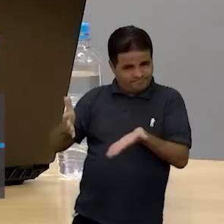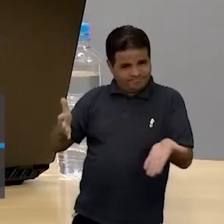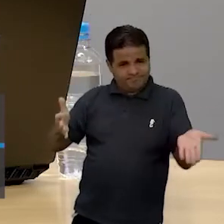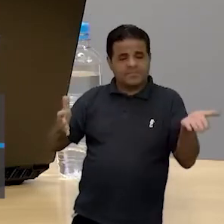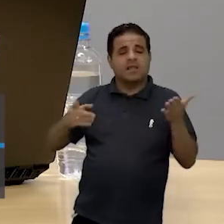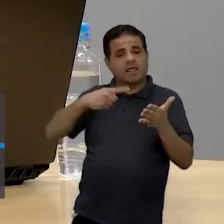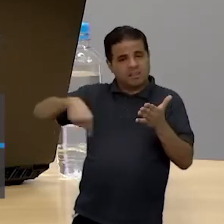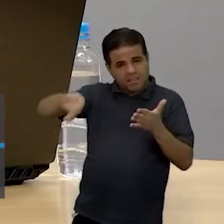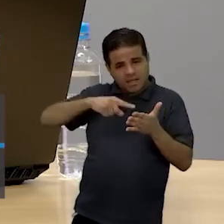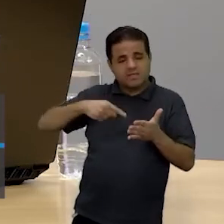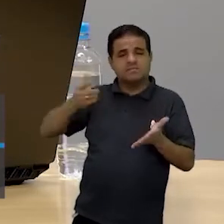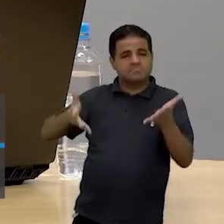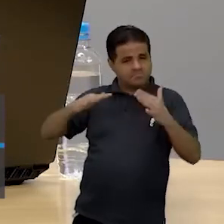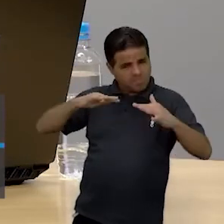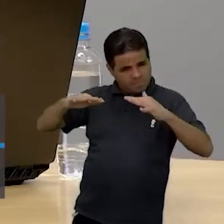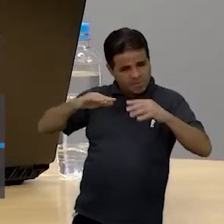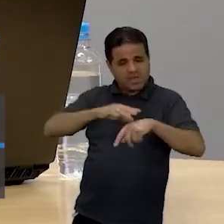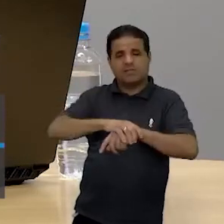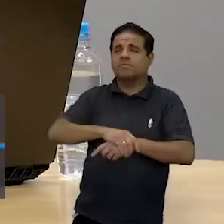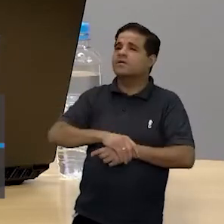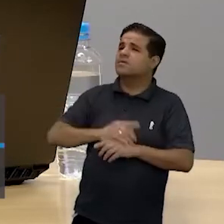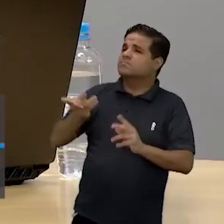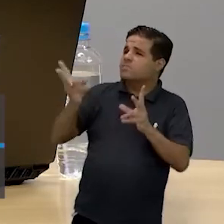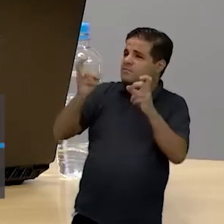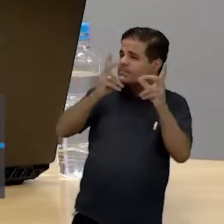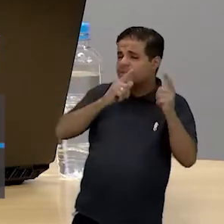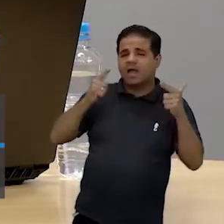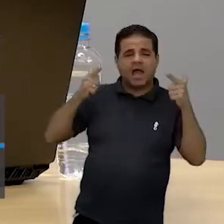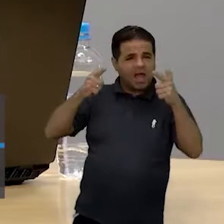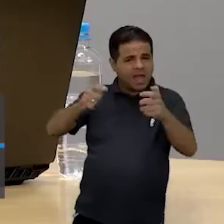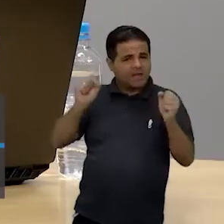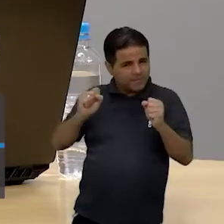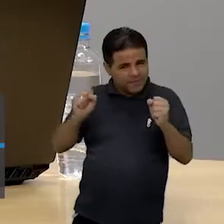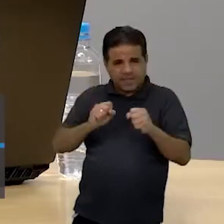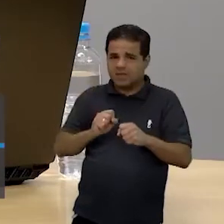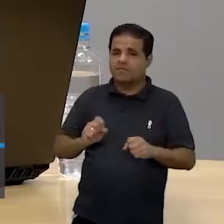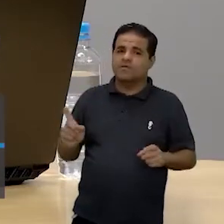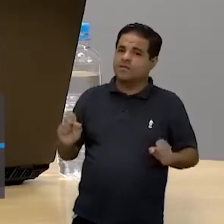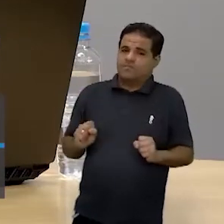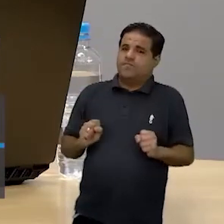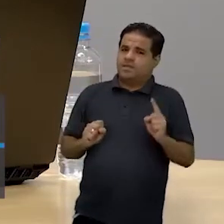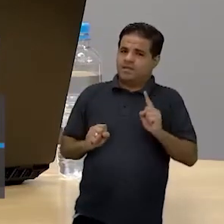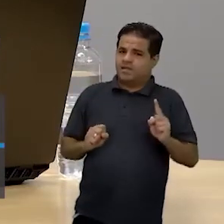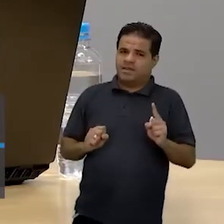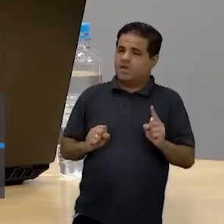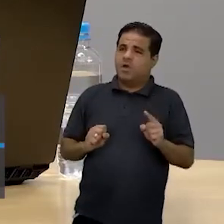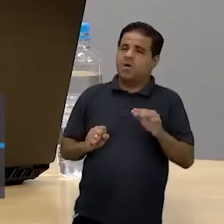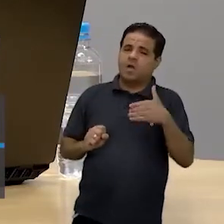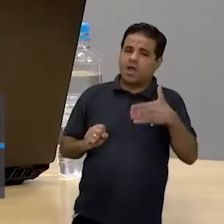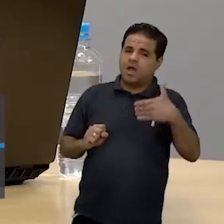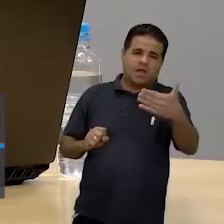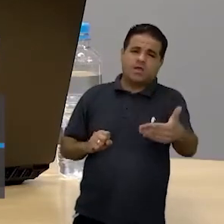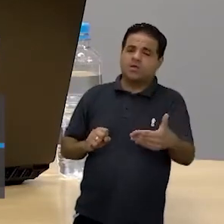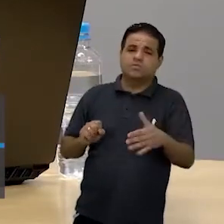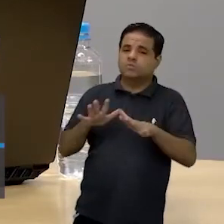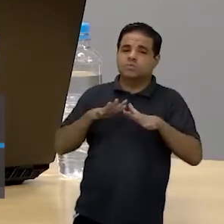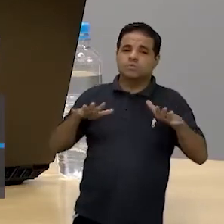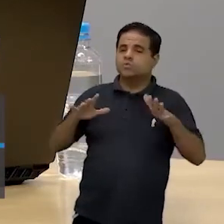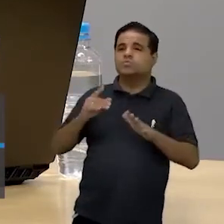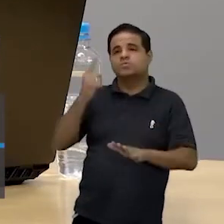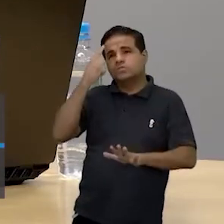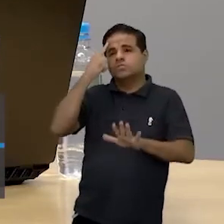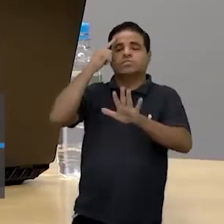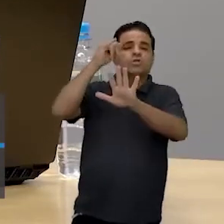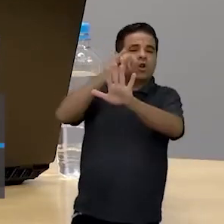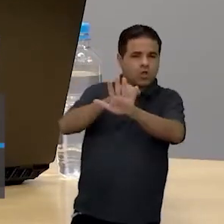é nesses momentos, né, que a gente percebe que a Guerra Fria não foi tão fria assim, não foi nada que ficou meramente no